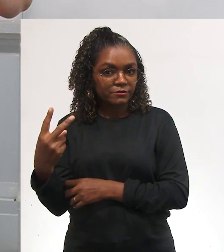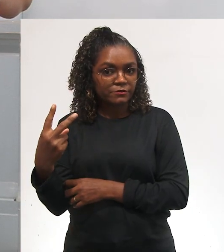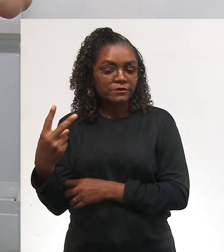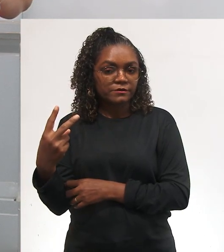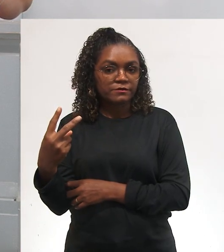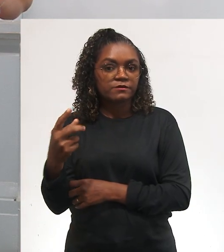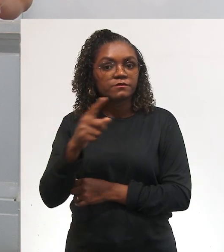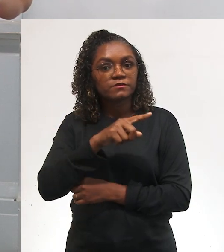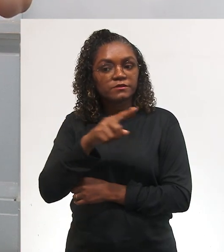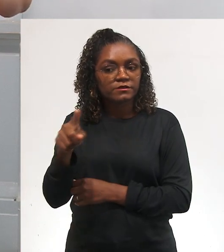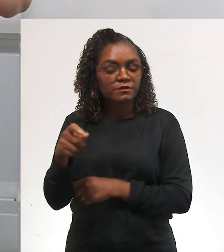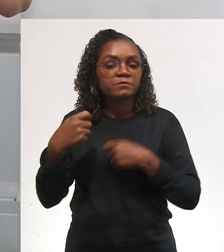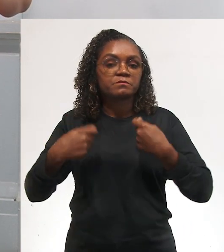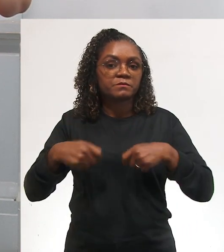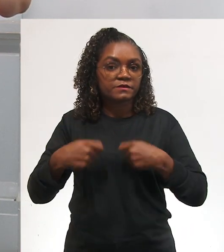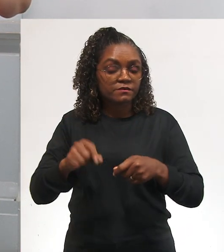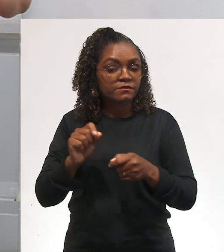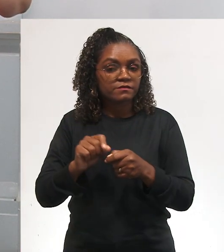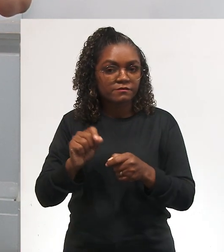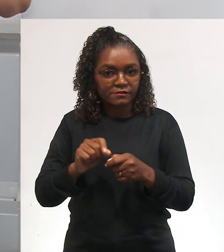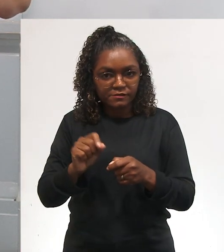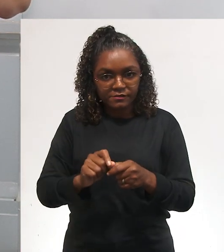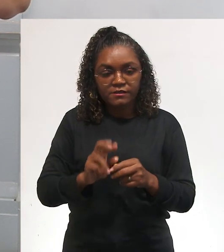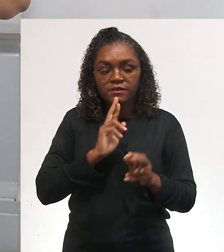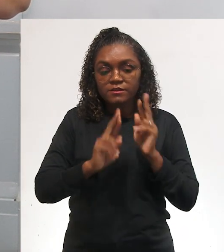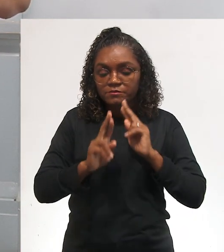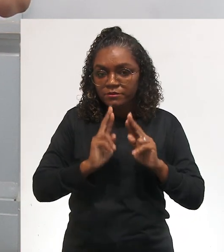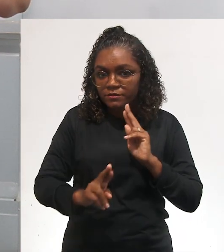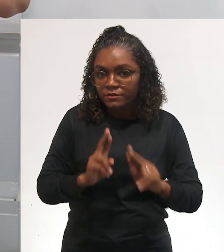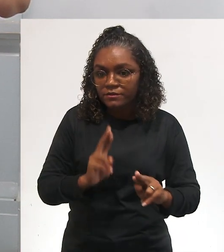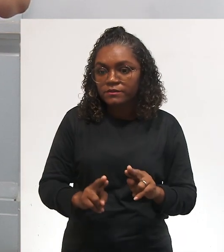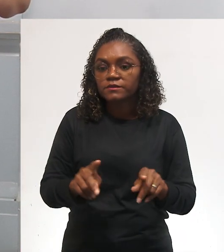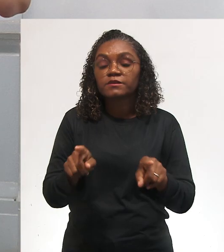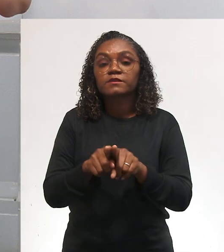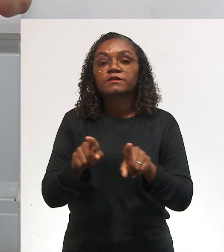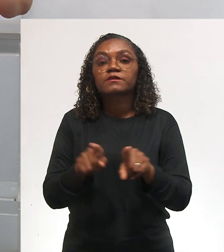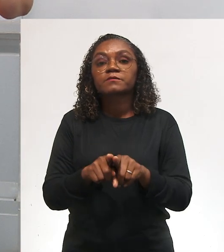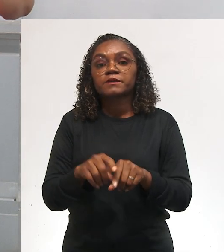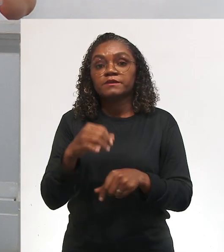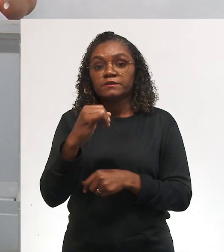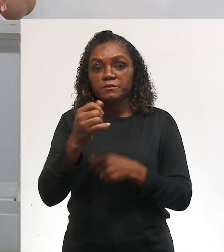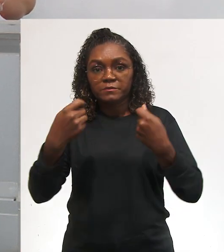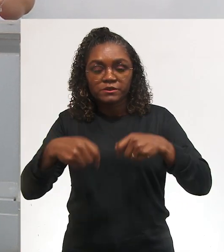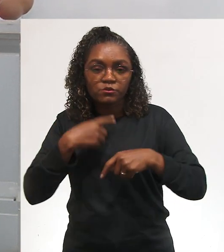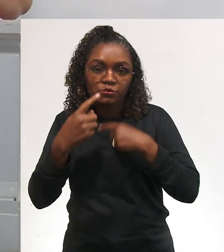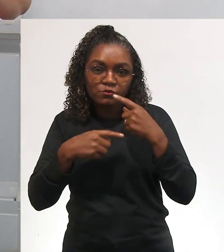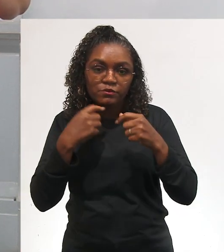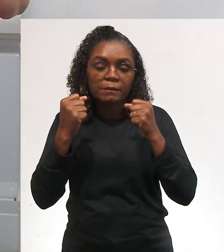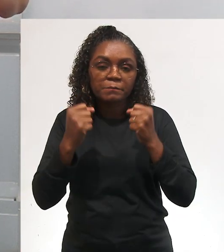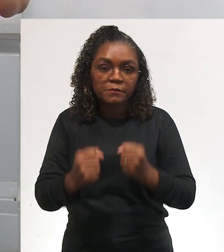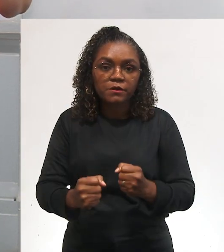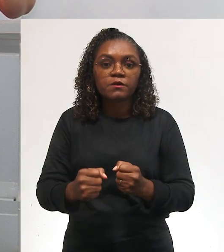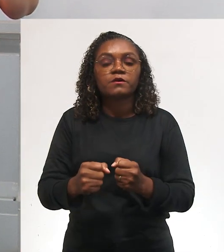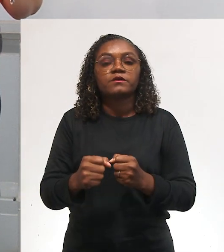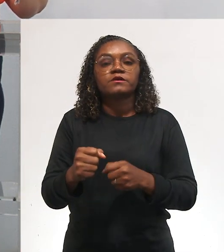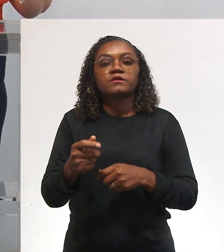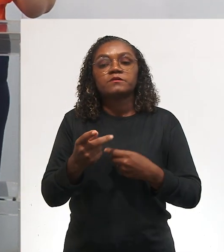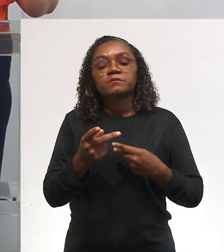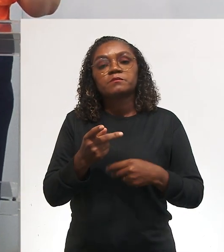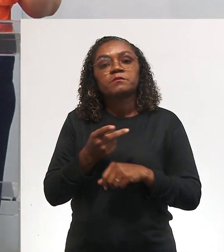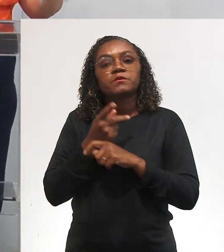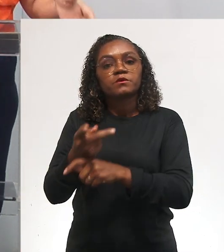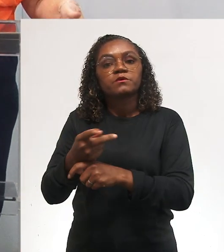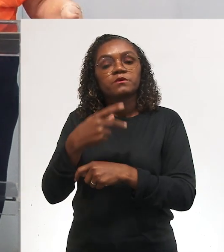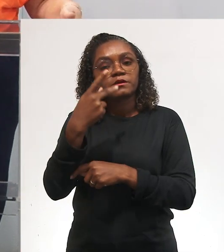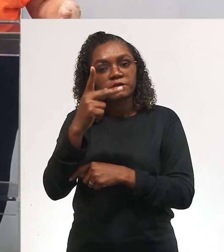de percurso, e vocês não deixem de fazer essas atividades, não deixem de procurar também a gente, tirar